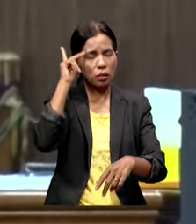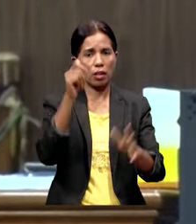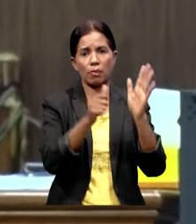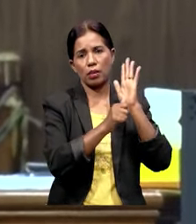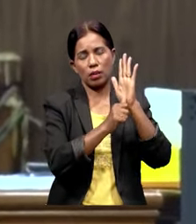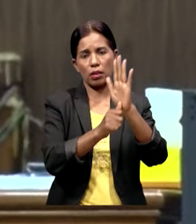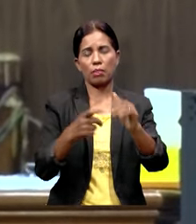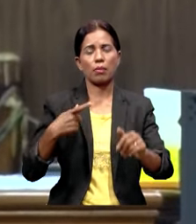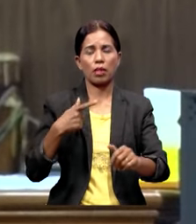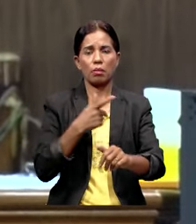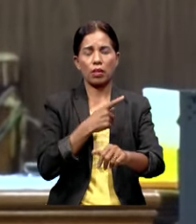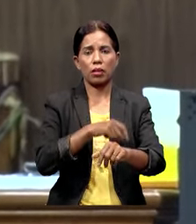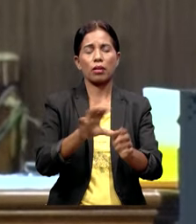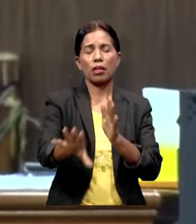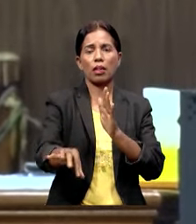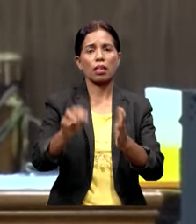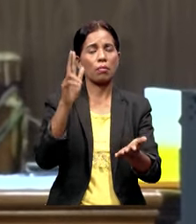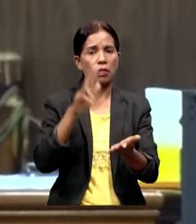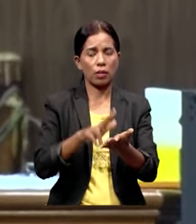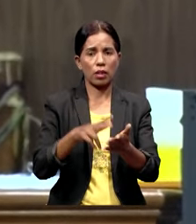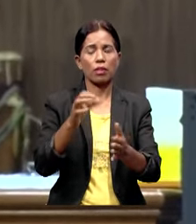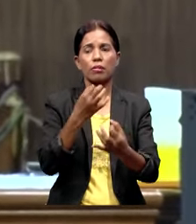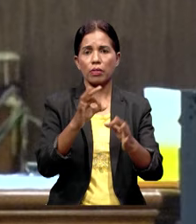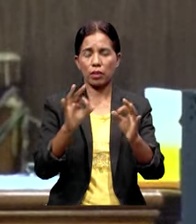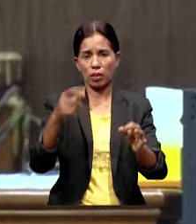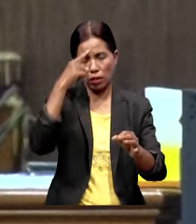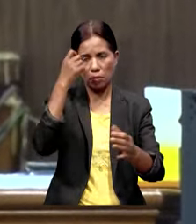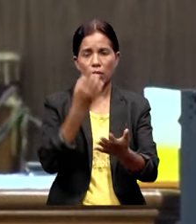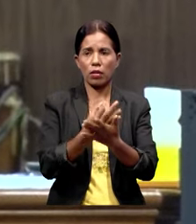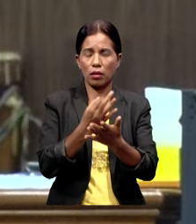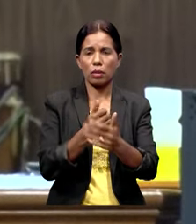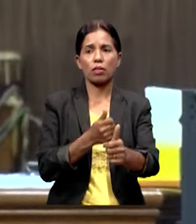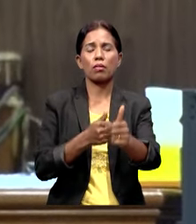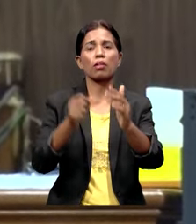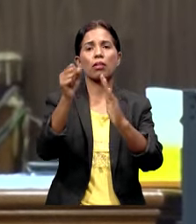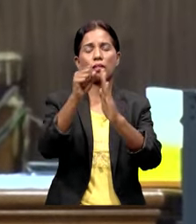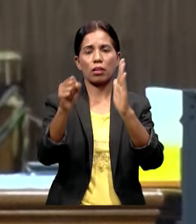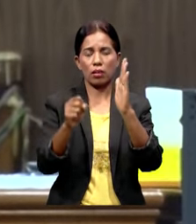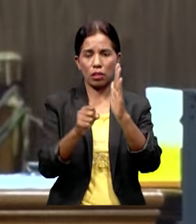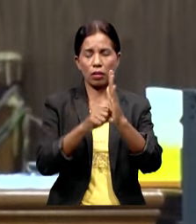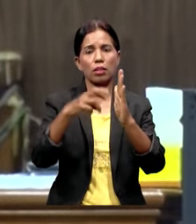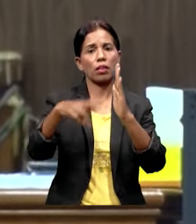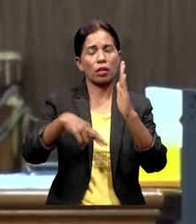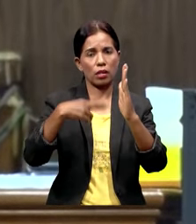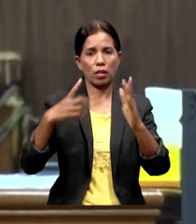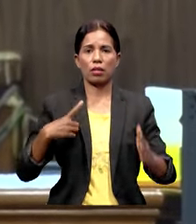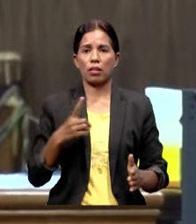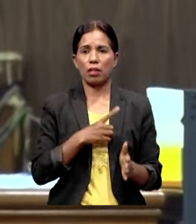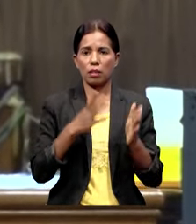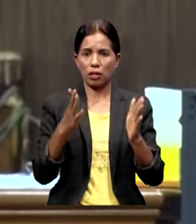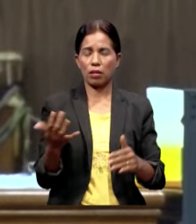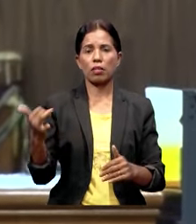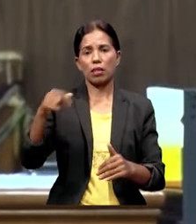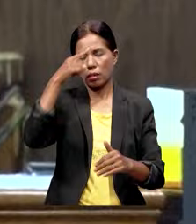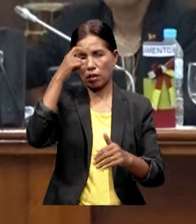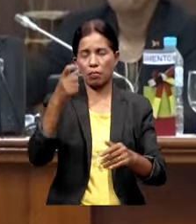a plenária, onde retam a aprovação final, também considera subsídio ne baseia para estatuto no regalias deputado Ciranha. Também ne